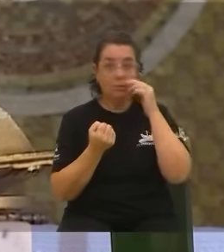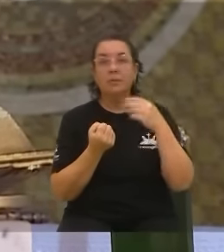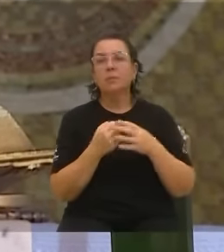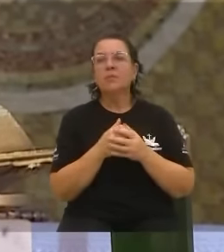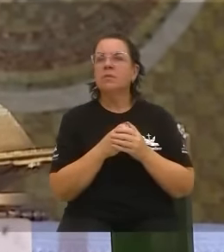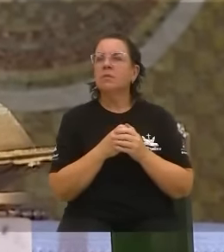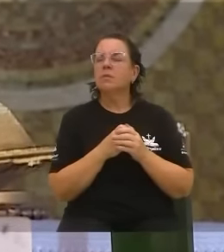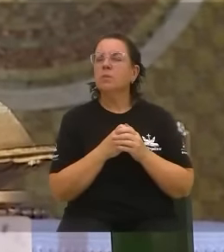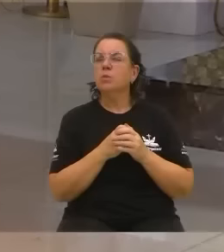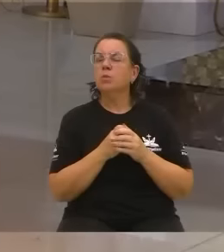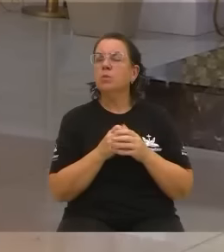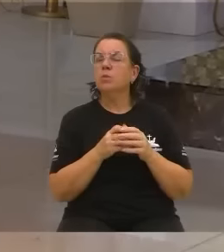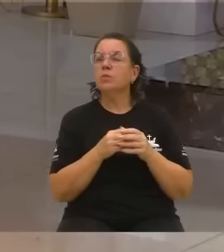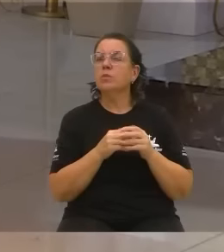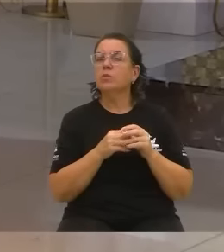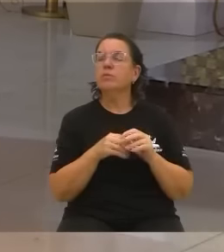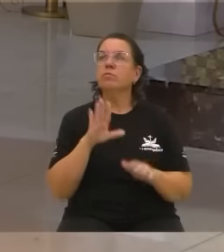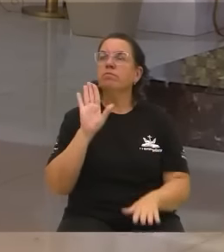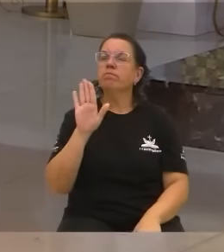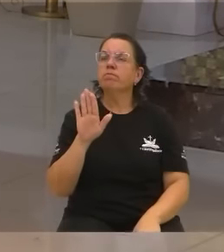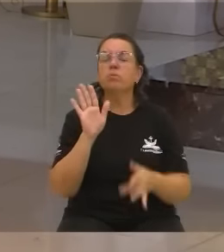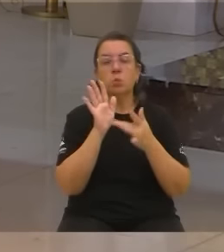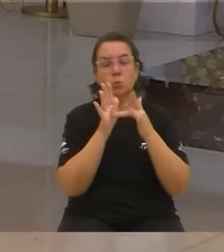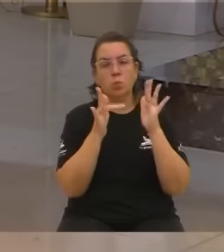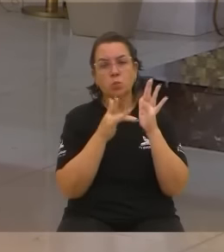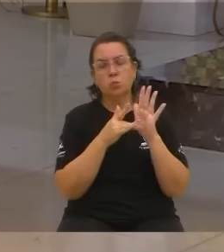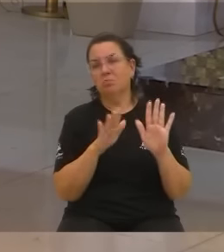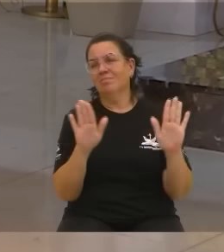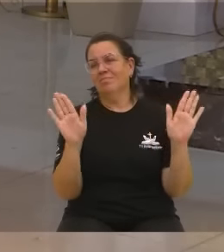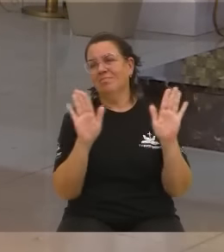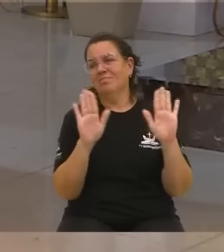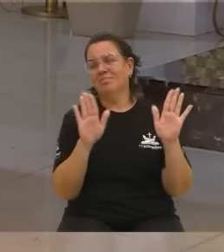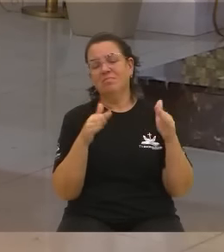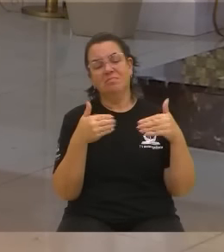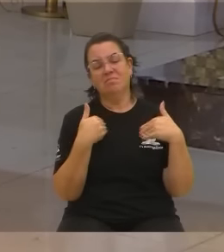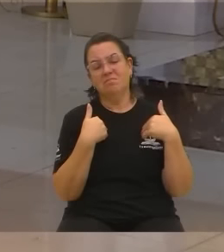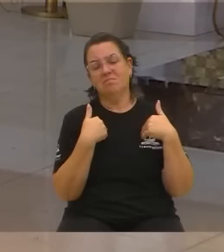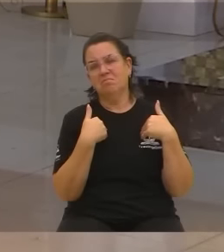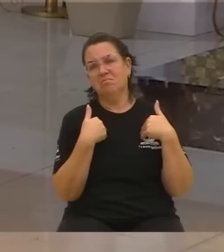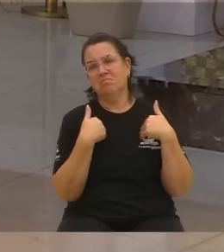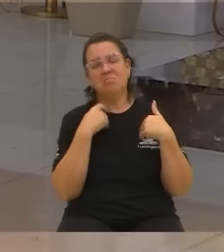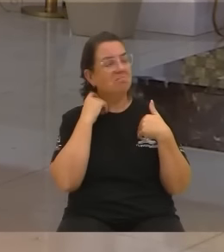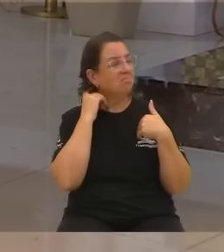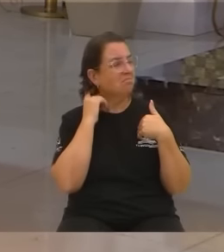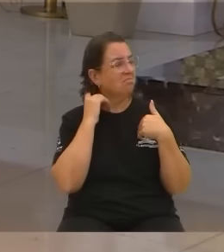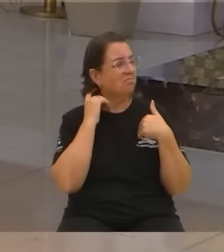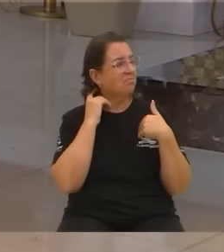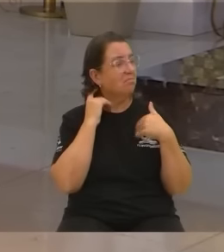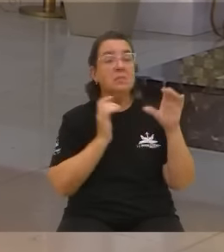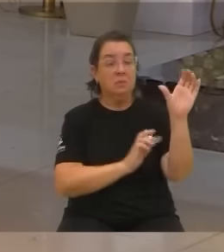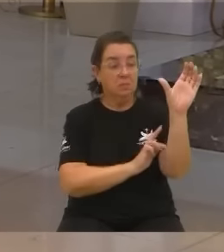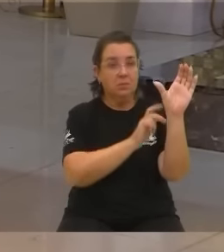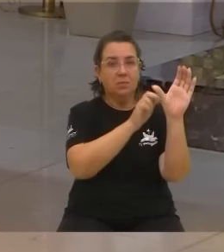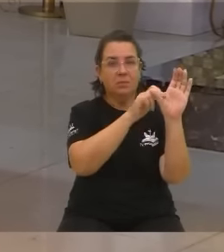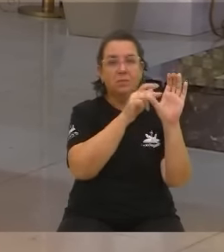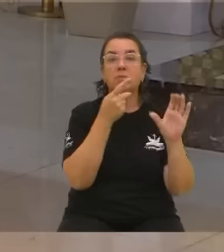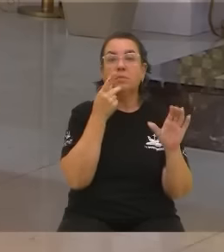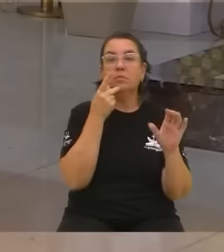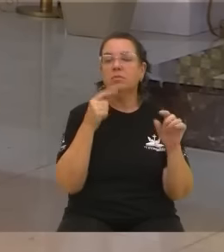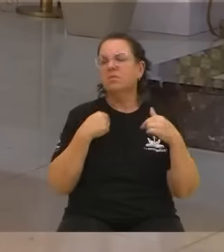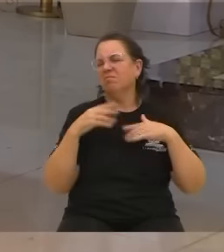E se ele, naquela hora, se limitasse em dizer, tá bom, não consigo, mas a culpa não é minha, eu